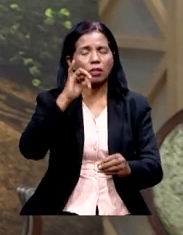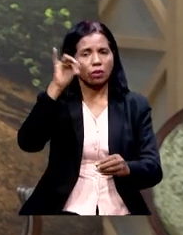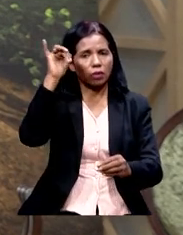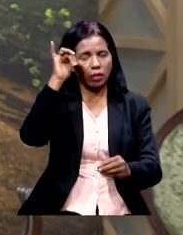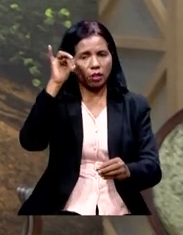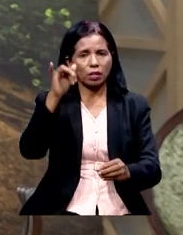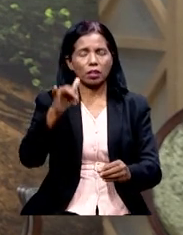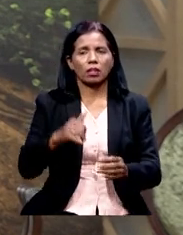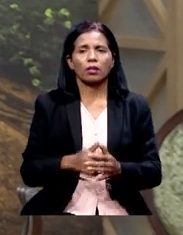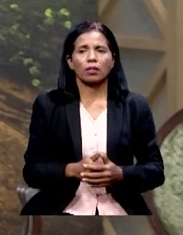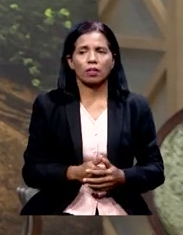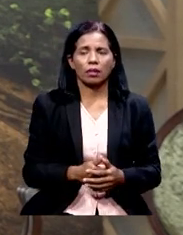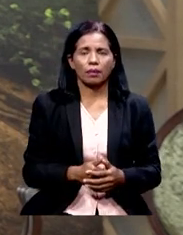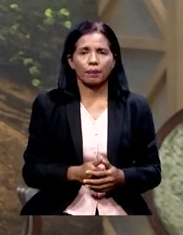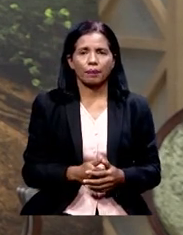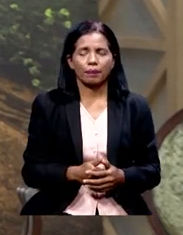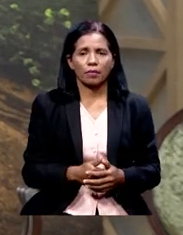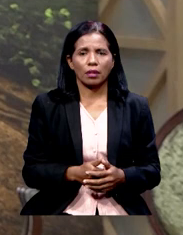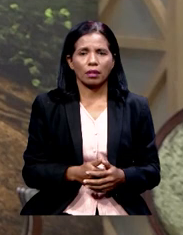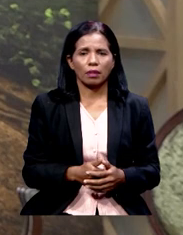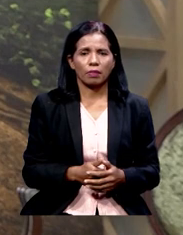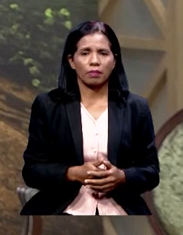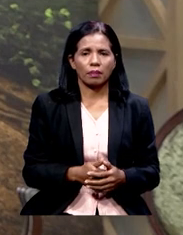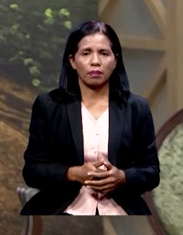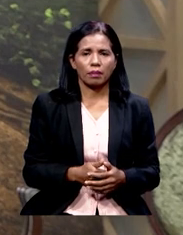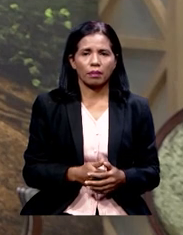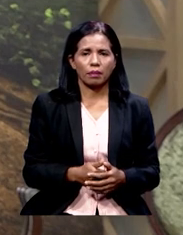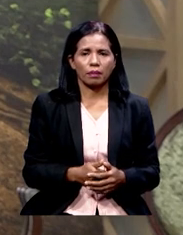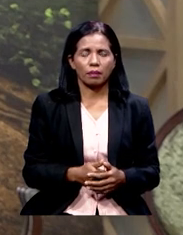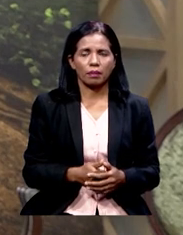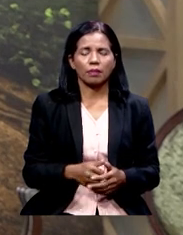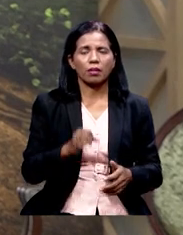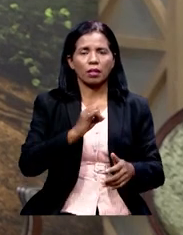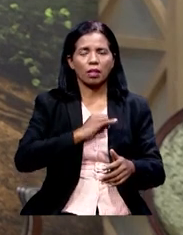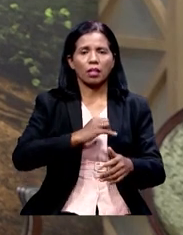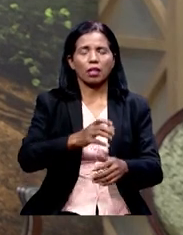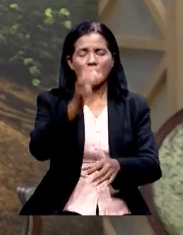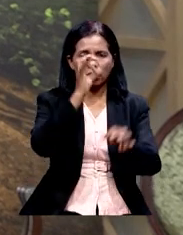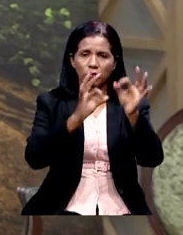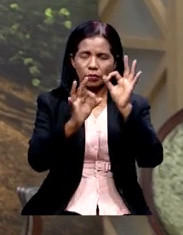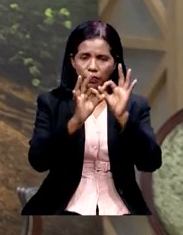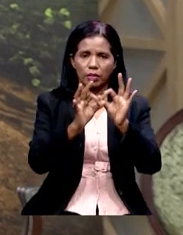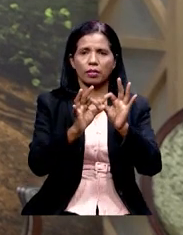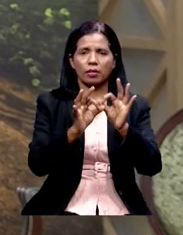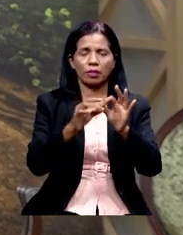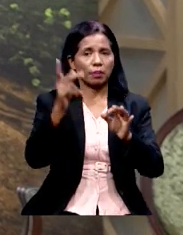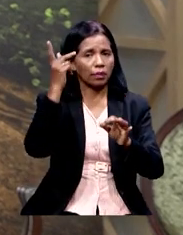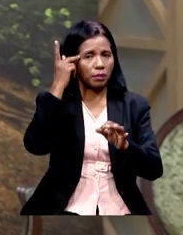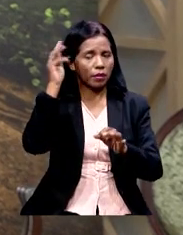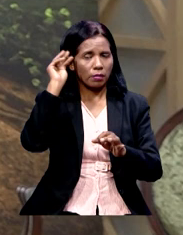vai Idané, e ao confiante que o